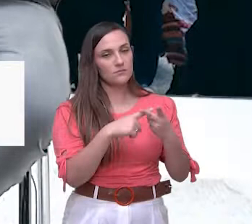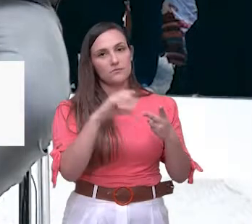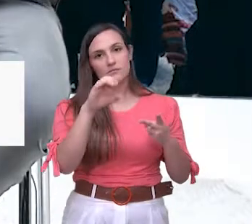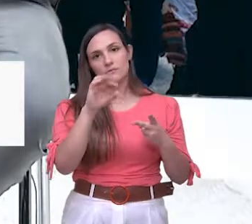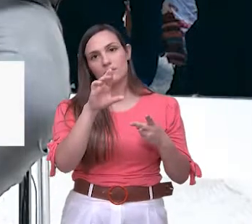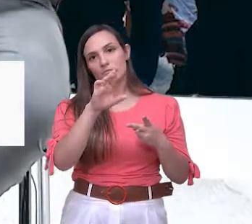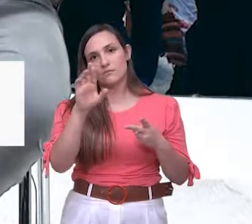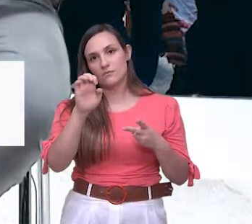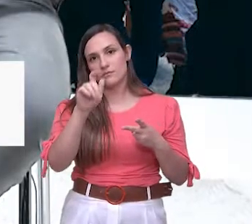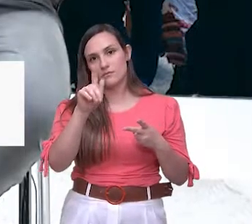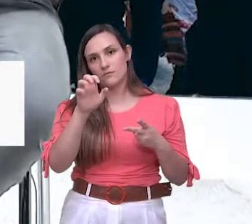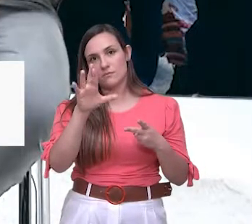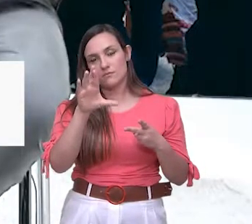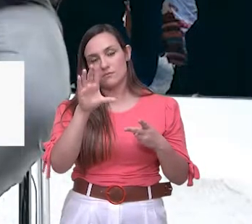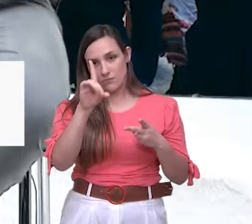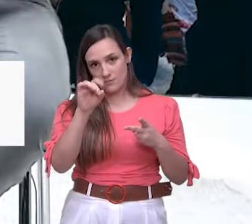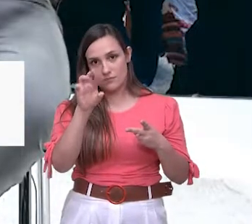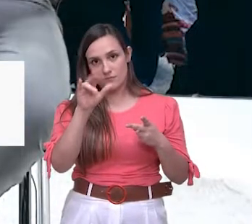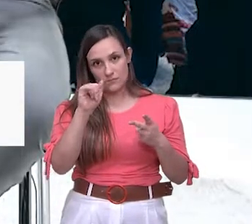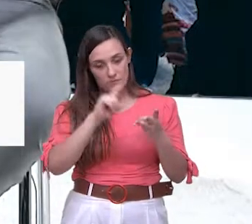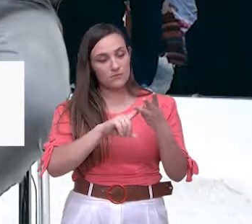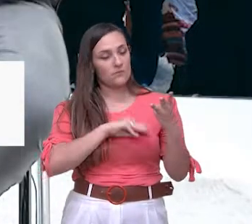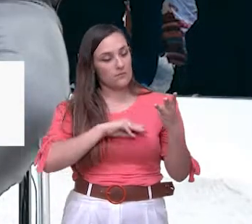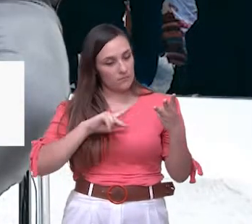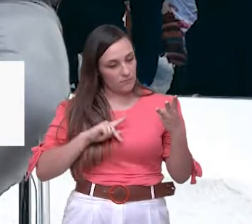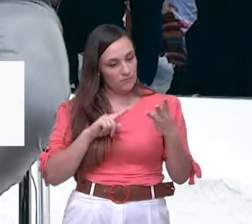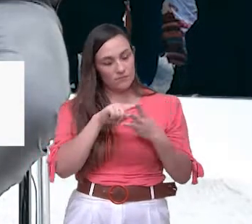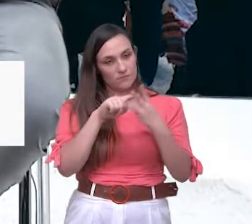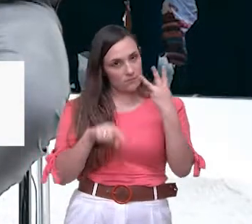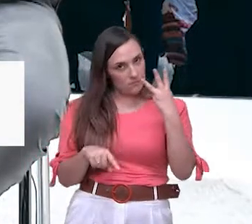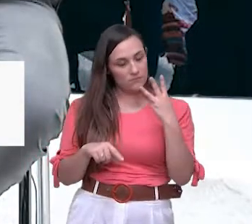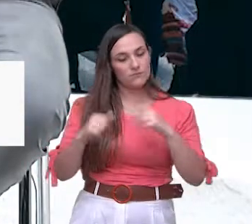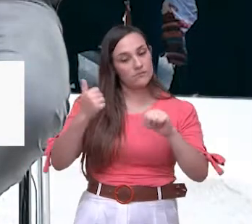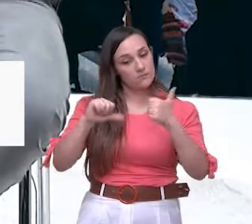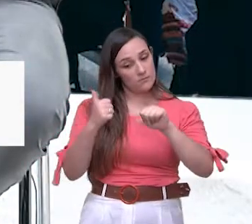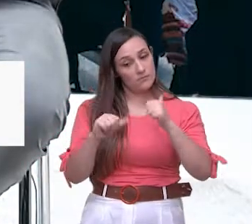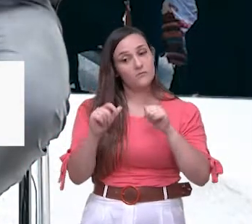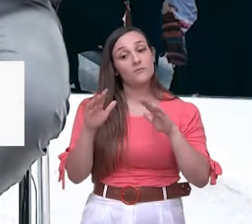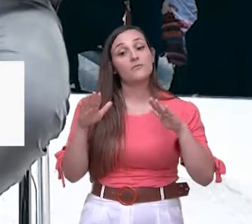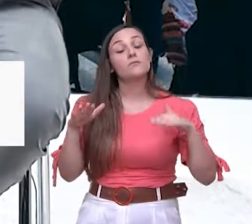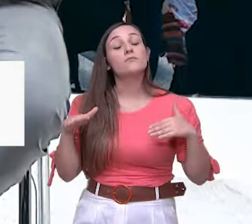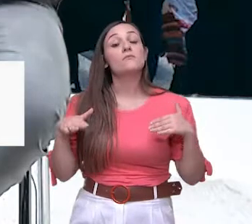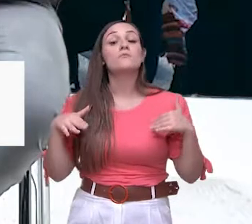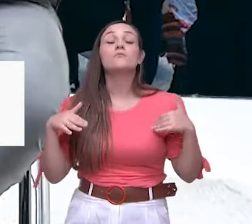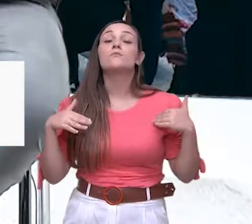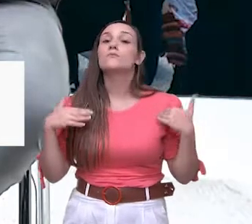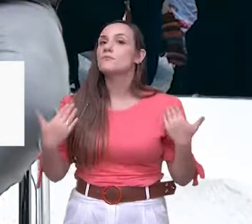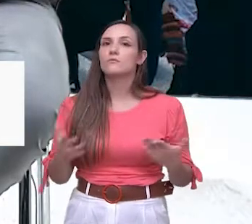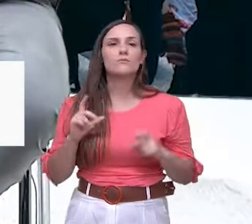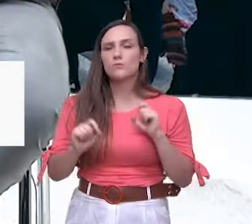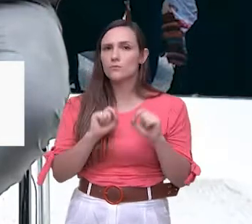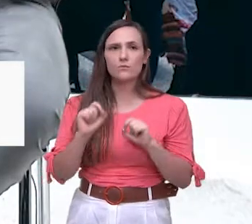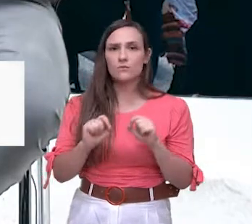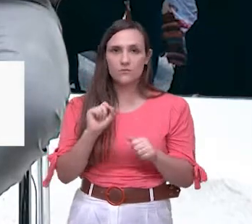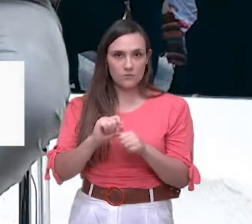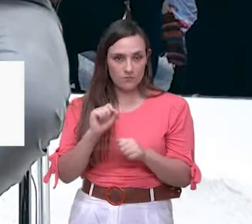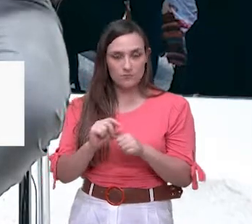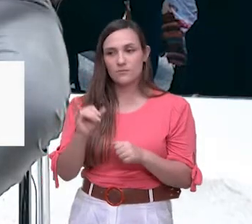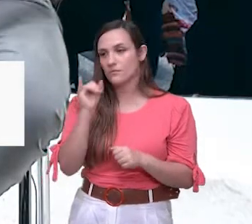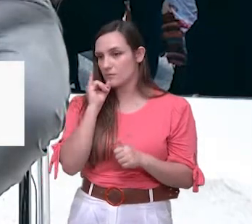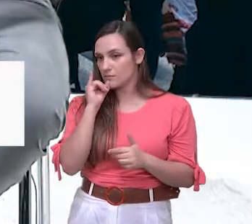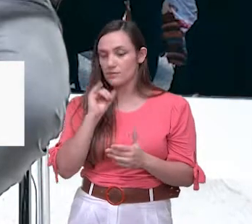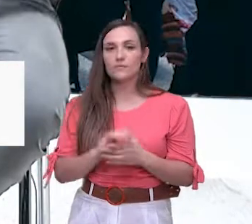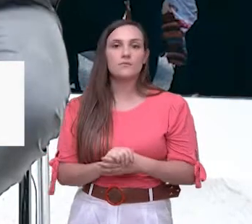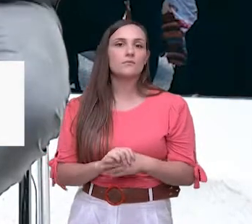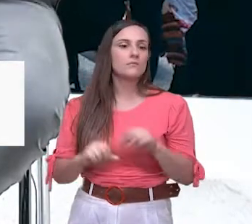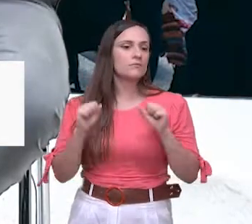corregedoria-geral do Ministério Público eles vão analisar esta denúncia para que as medidas necessárias sejam tomadas E aí tem